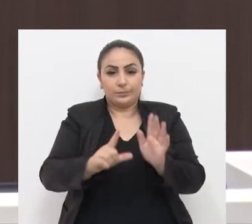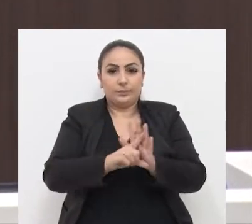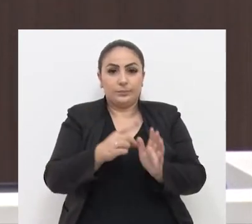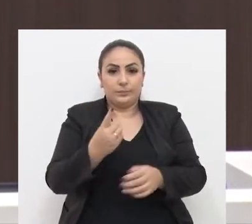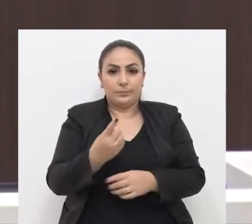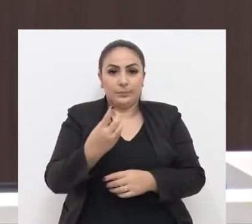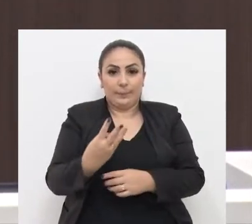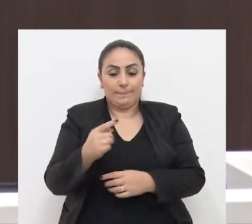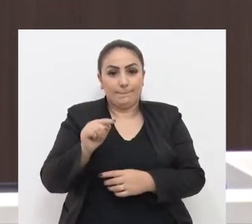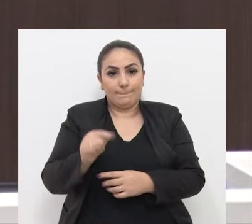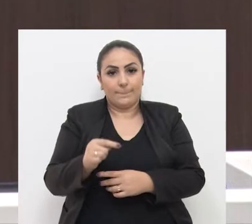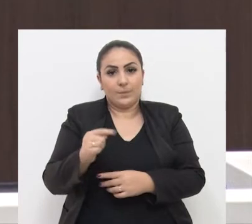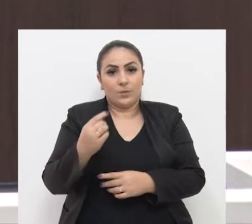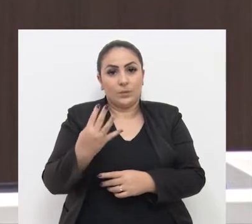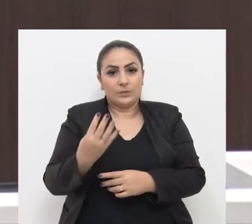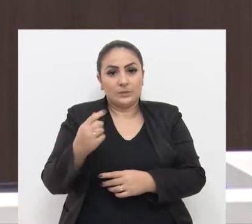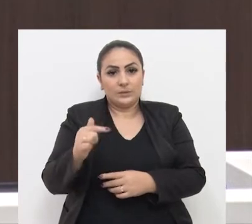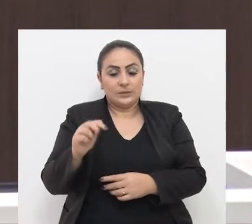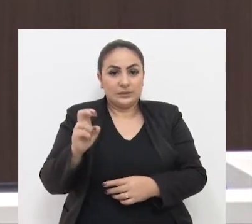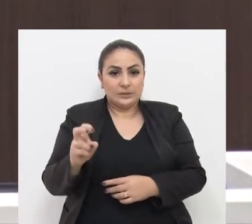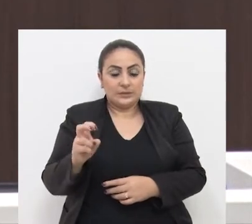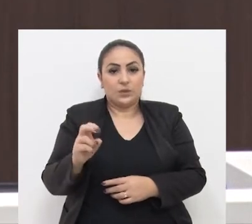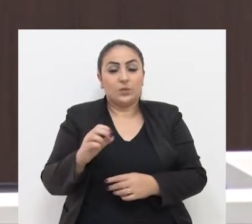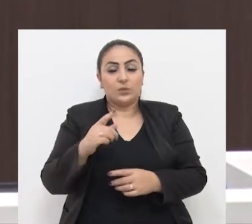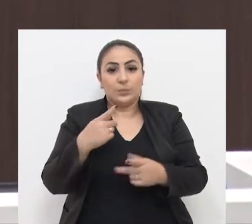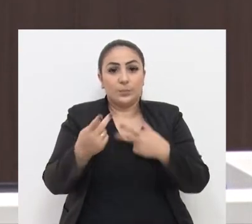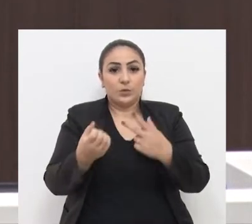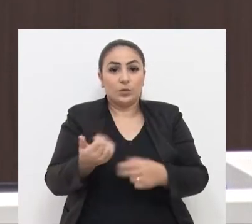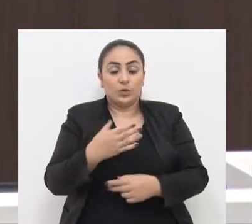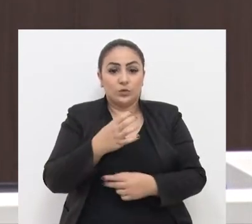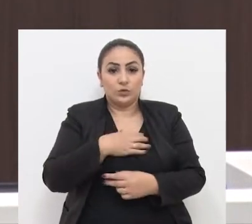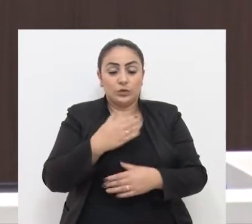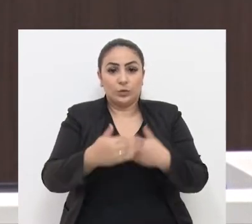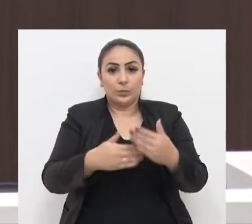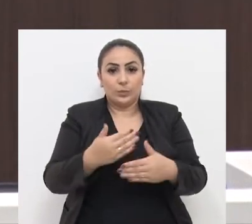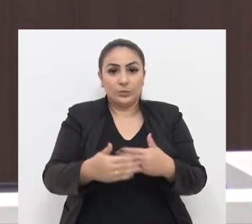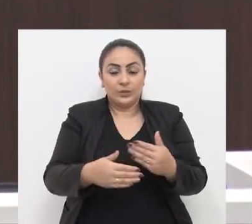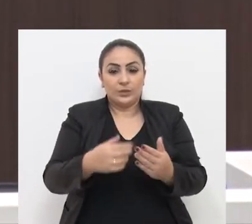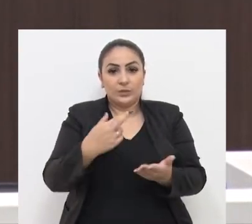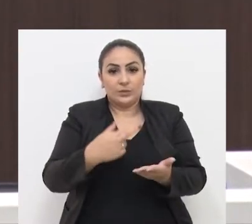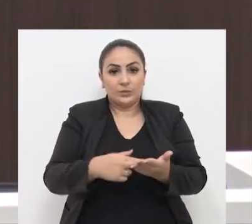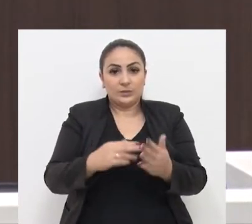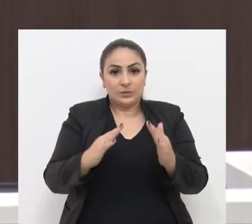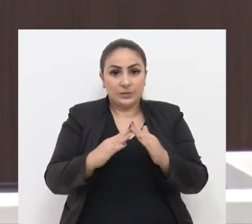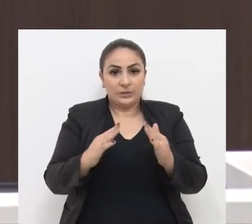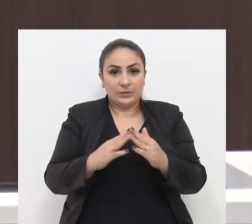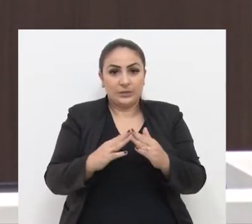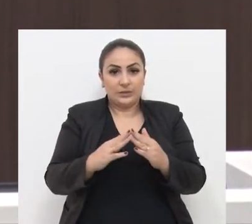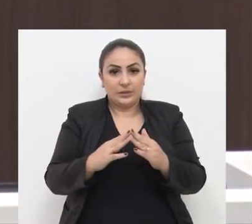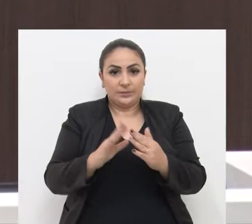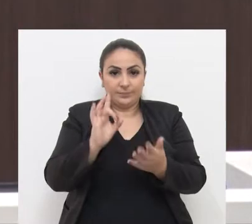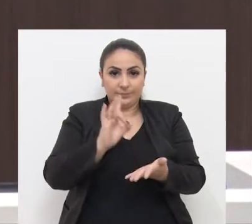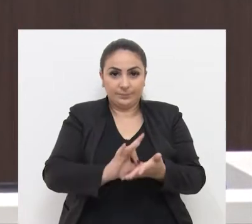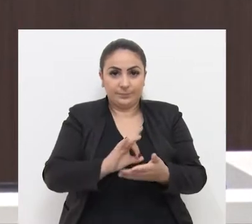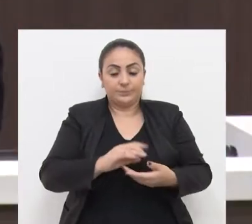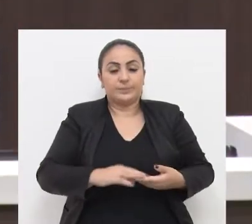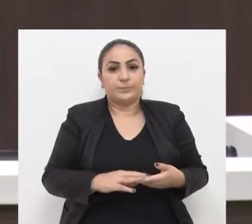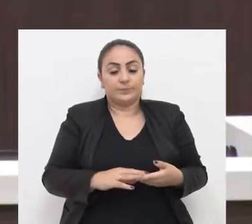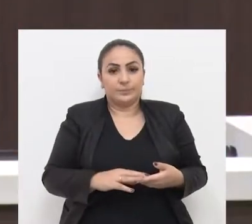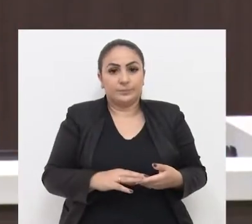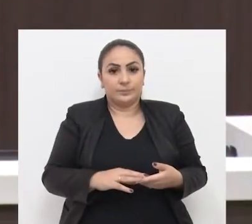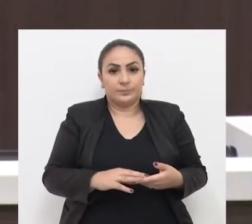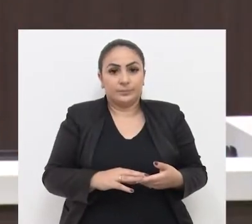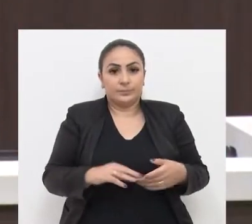número 13.465 tratou de uma nova forma o processo de regularização fundiária de ocupações consolidadas.